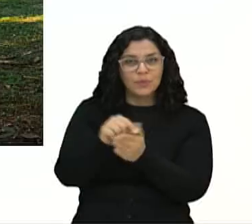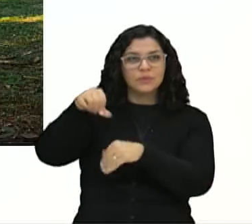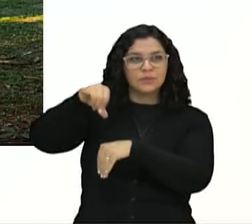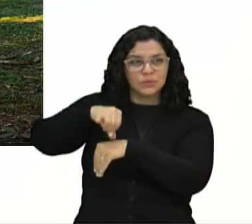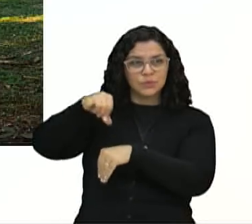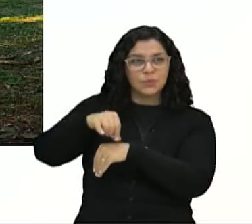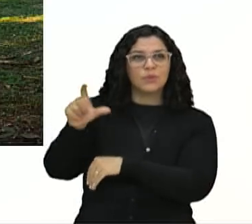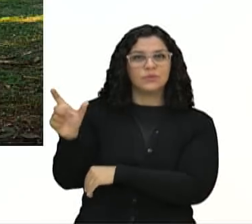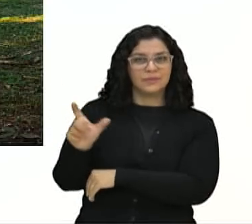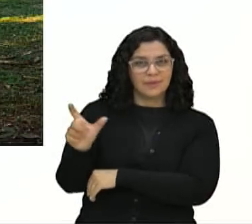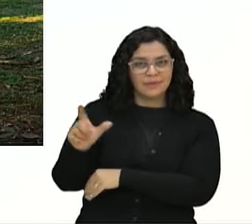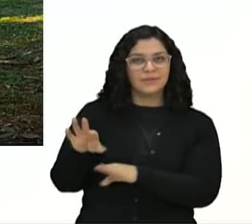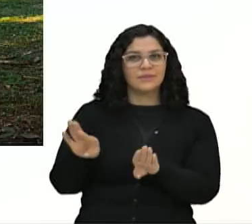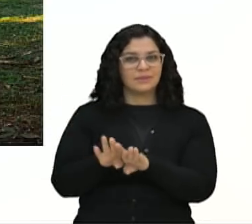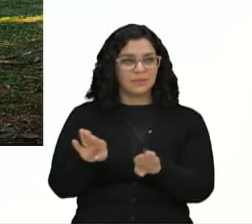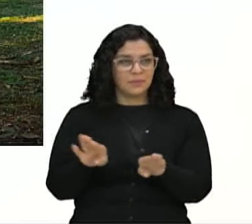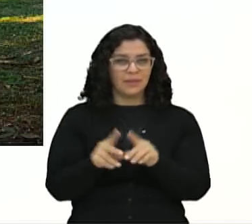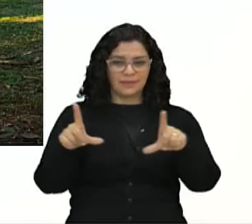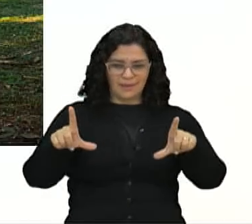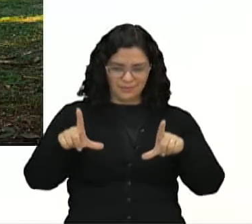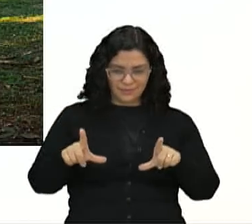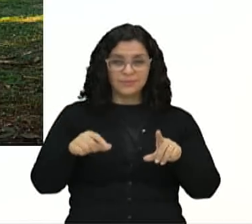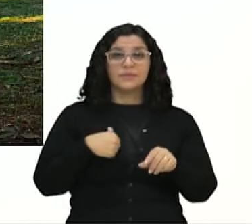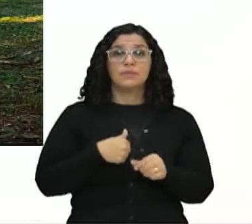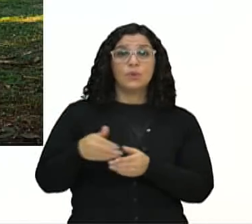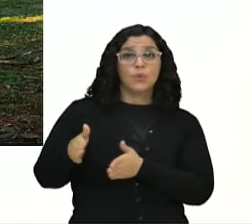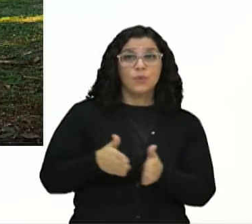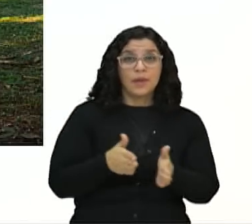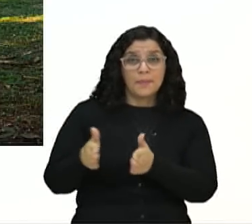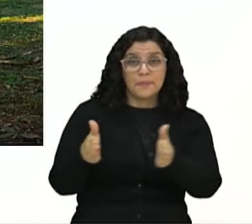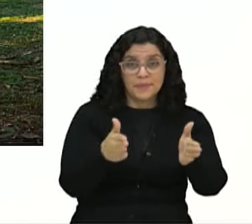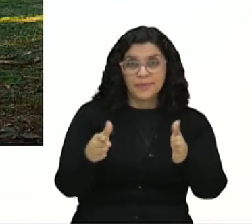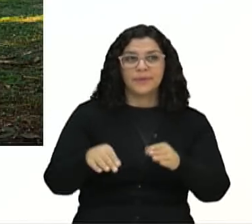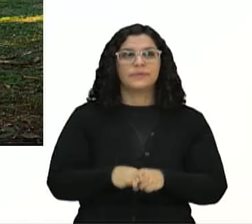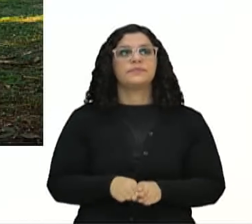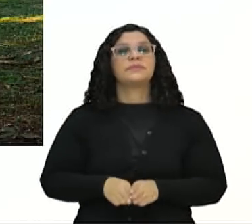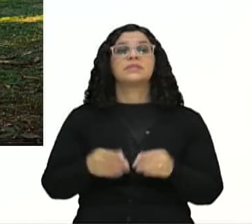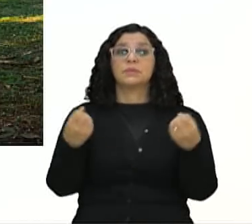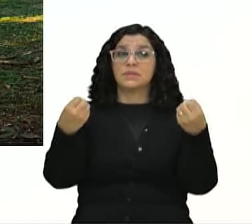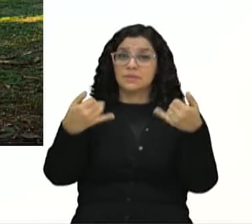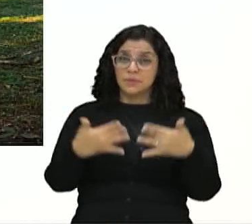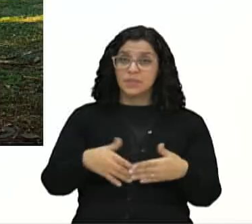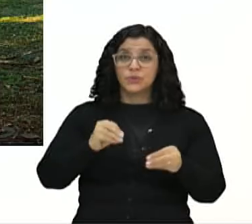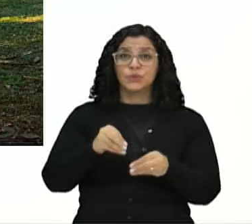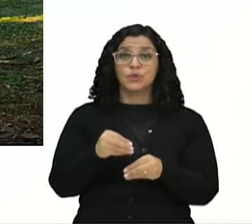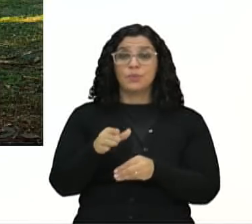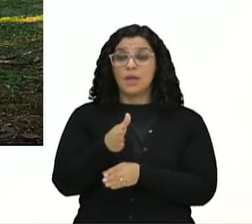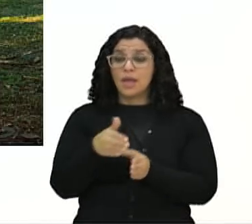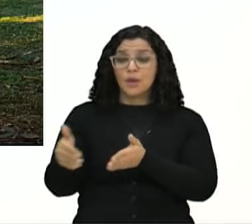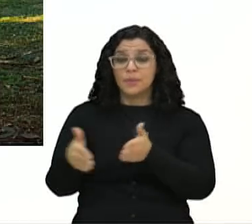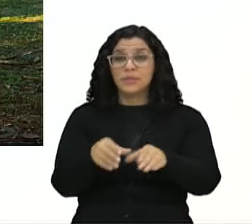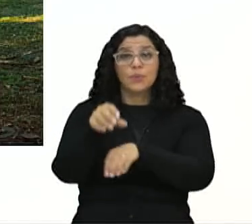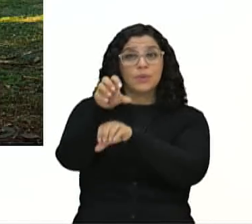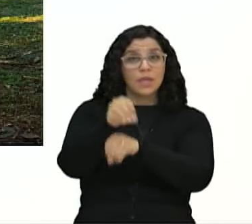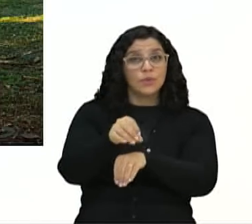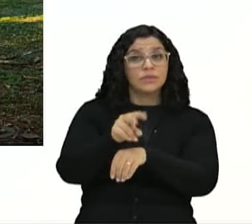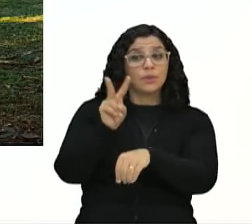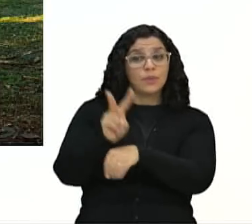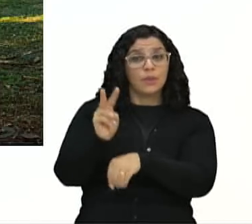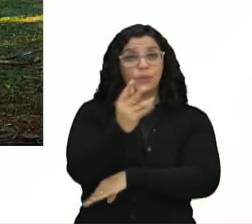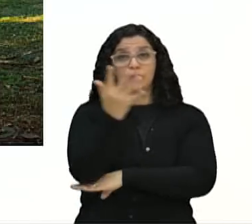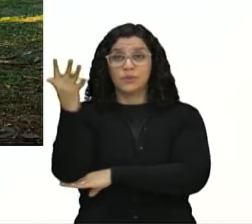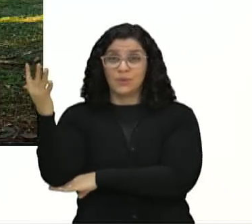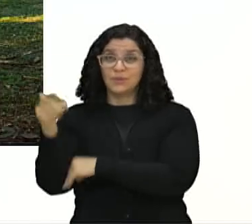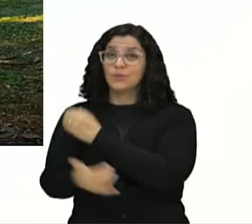os cartões. Falamos sobre o percurso de orientação, orientação como meio para a educação ambiental. É